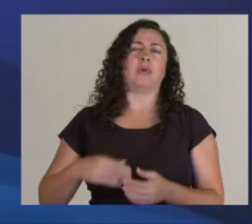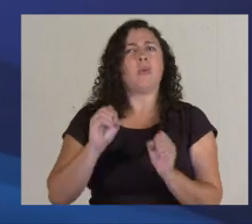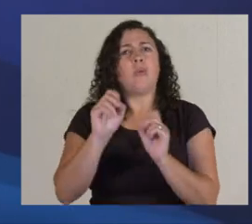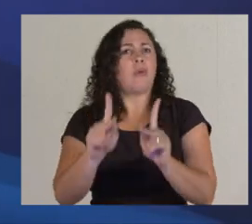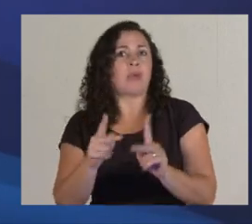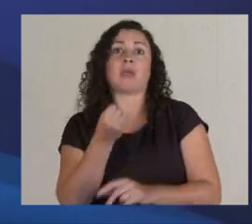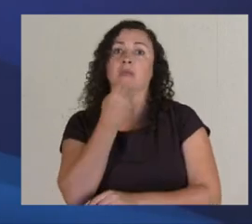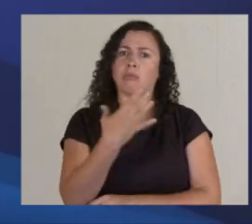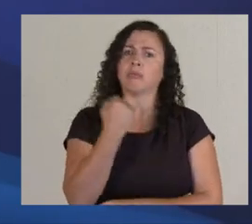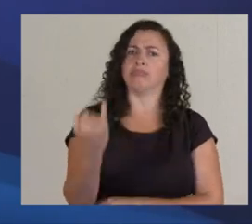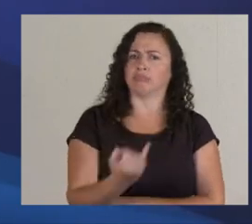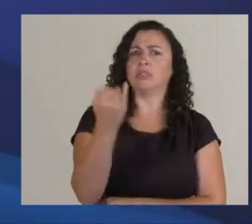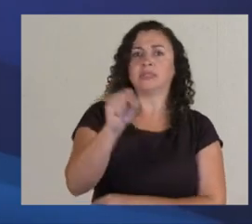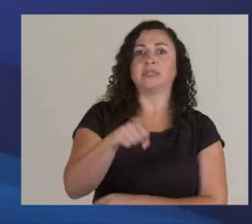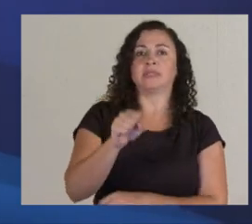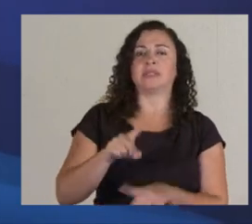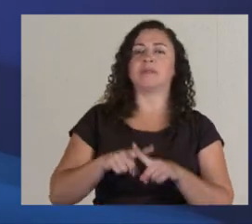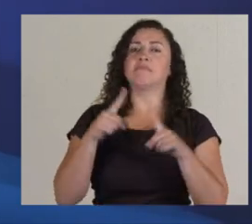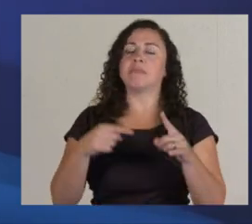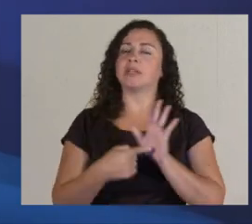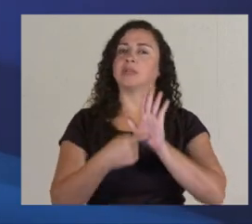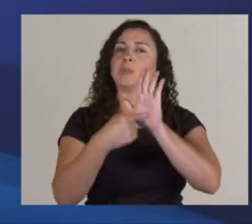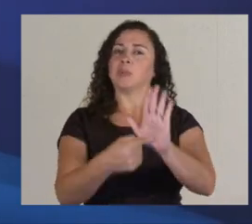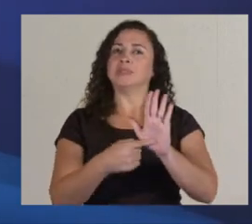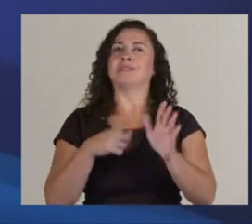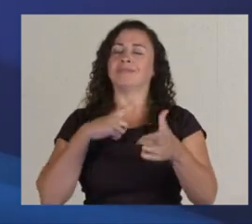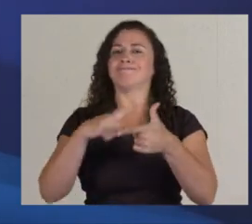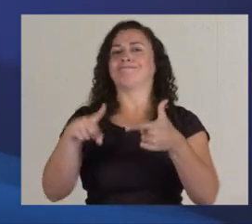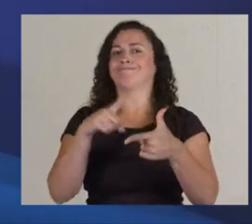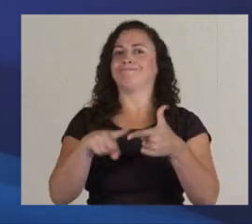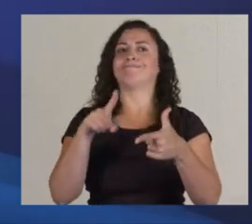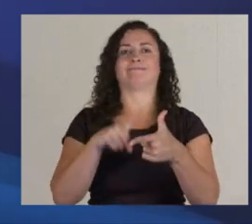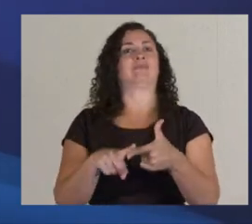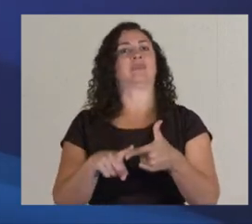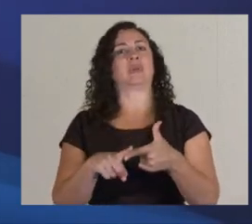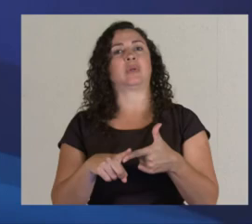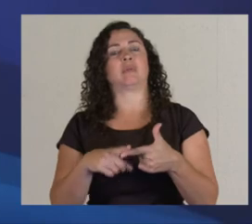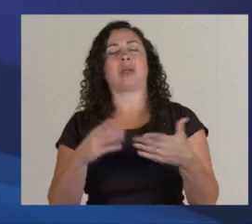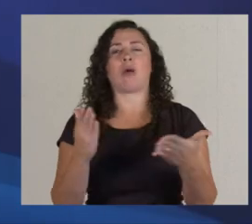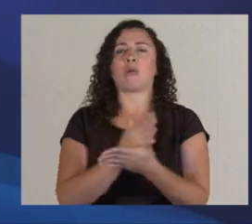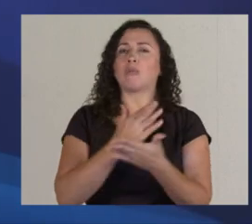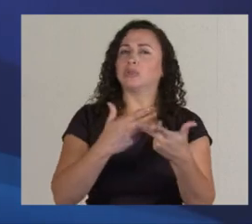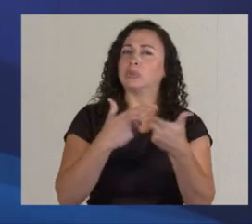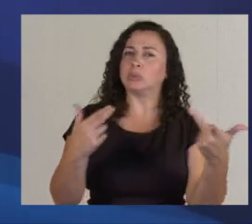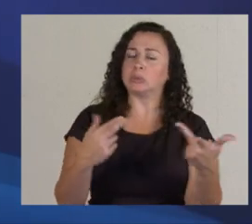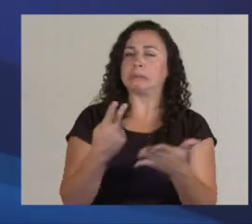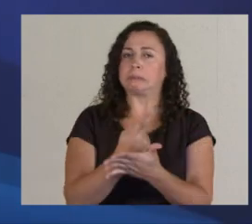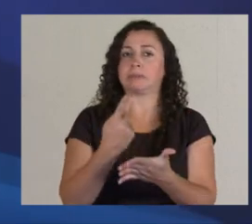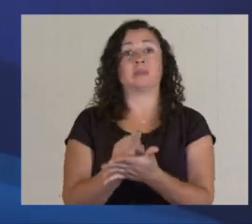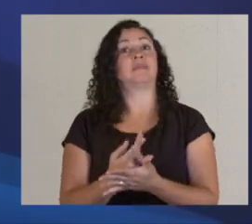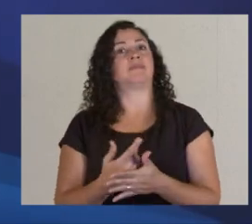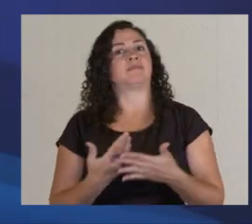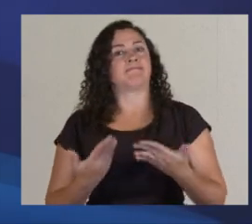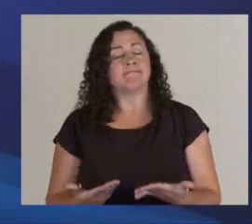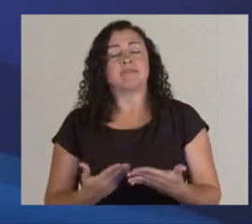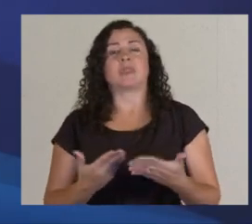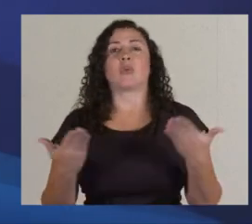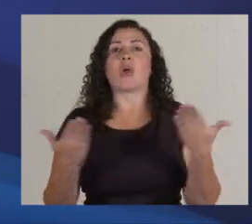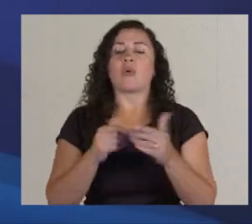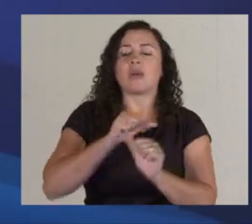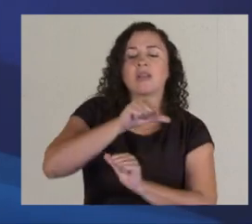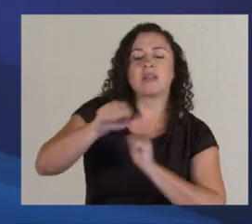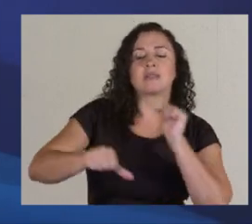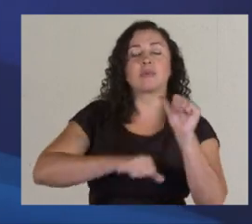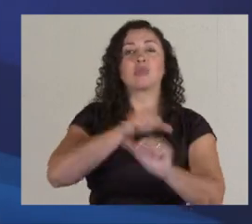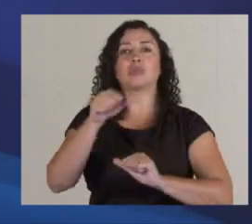tinha seus méritos, tinha sua importância, mas que também está causando alguns problemas em algumas áreas específicas. Tá?